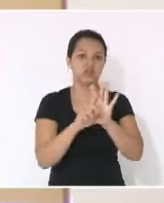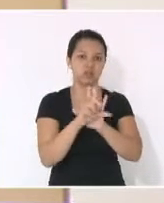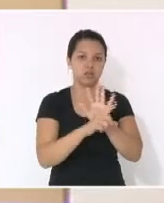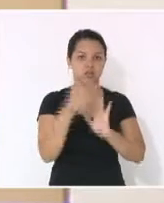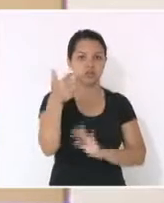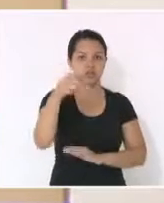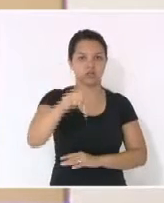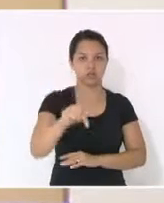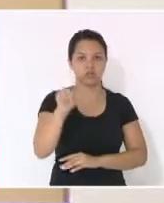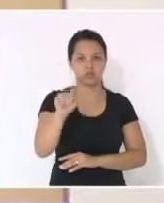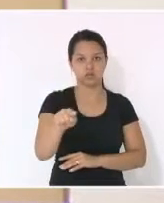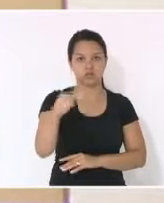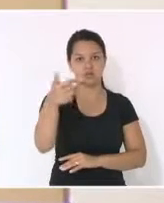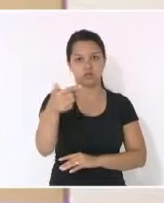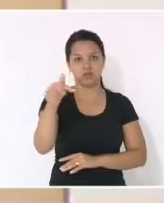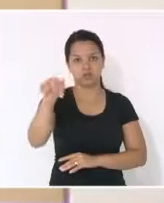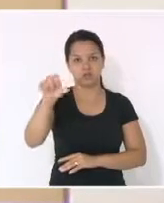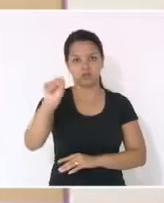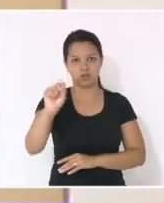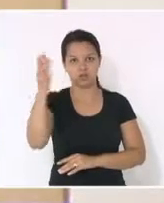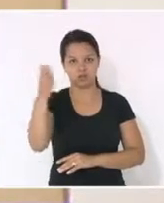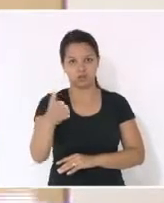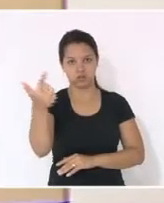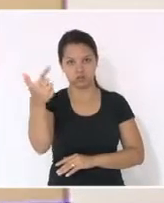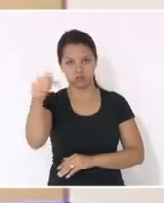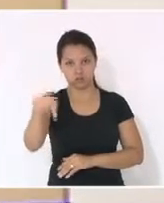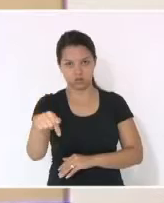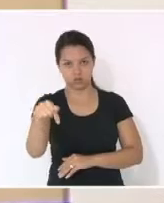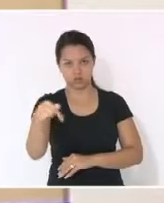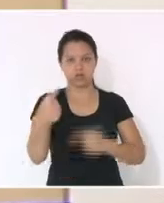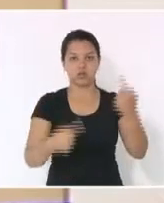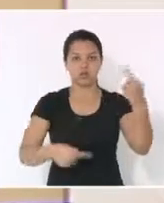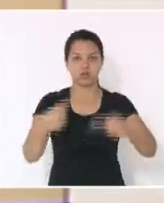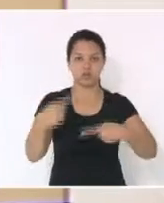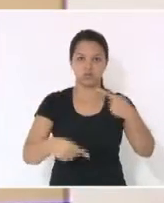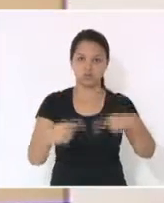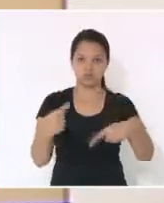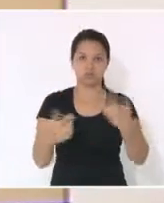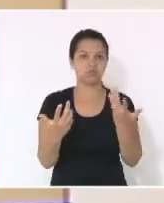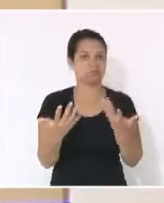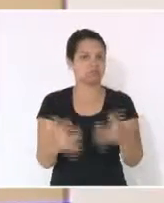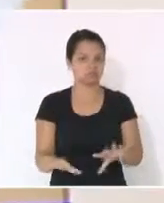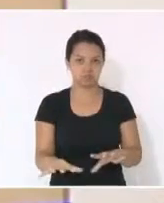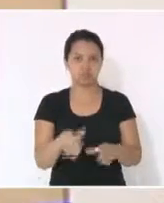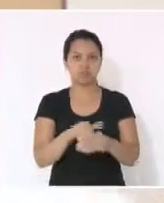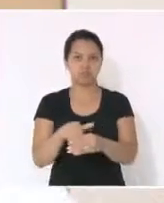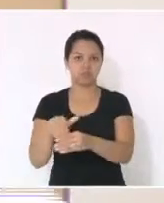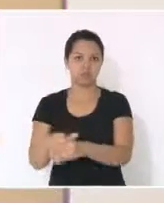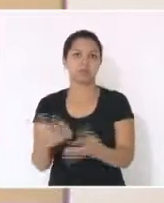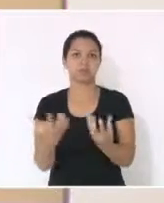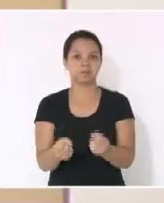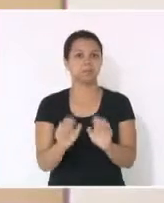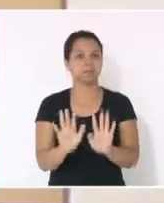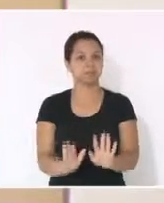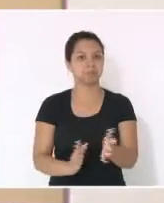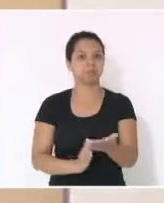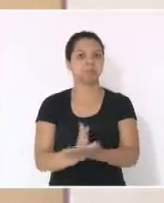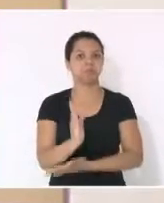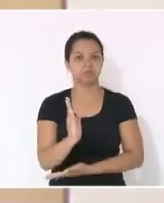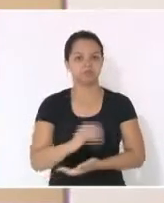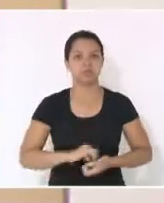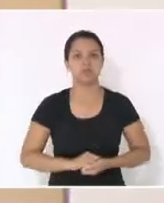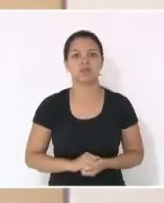278 2017 em discussão novembro que quer discutir em votação que tiver a cor permaneça como está